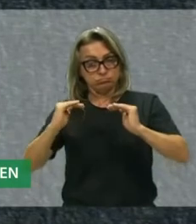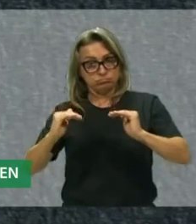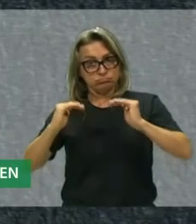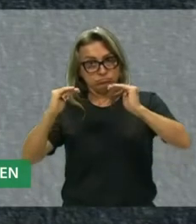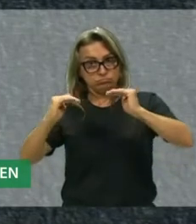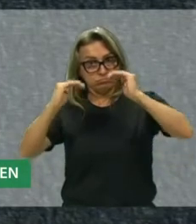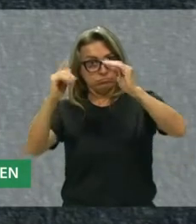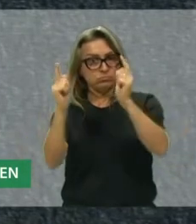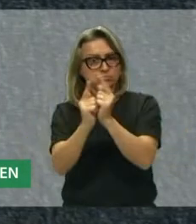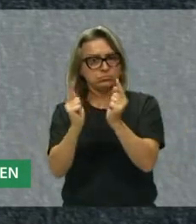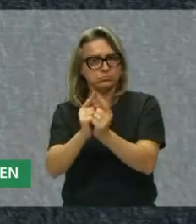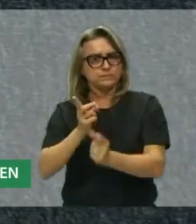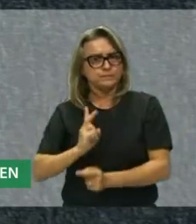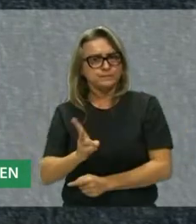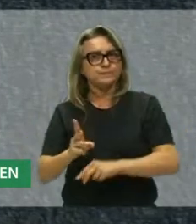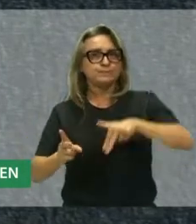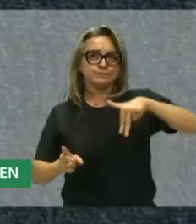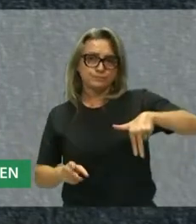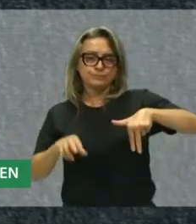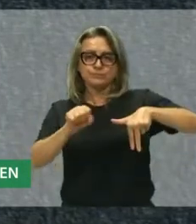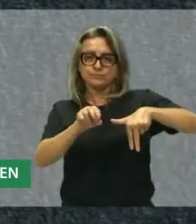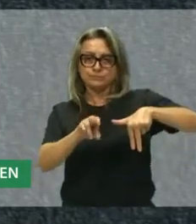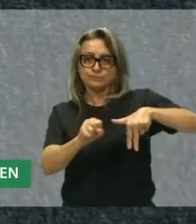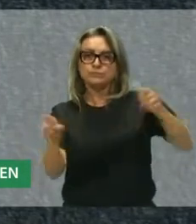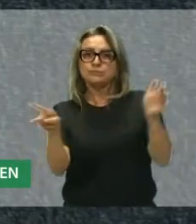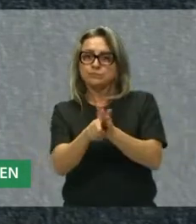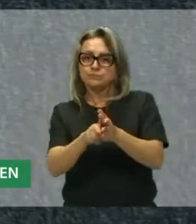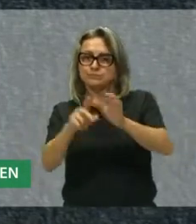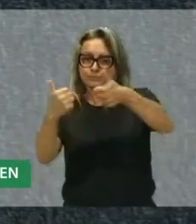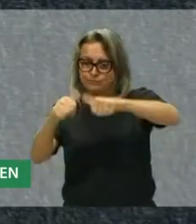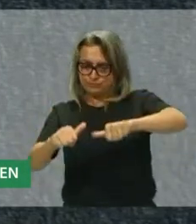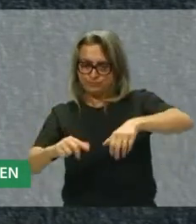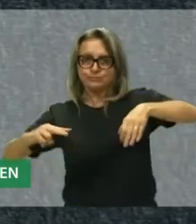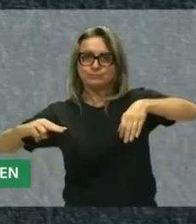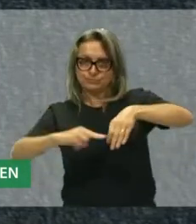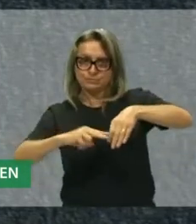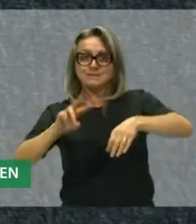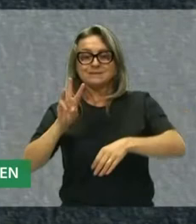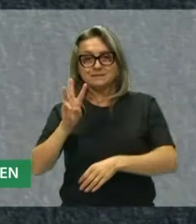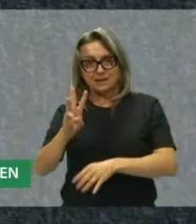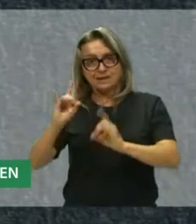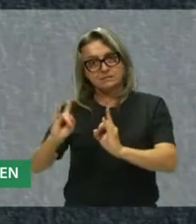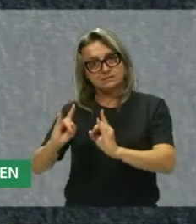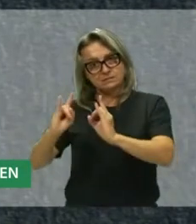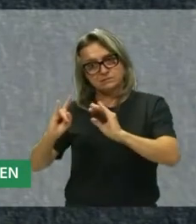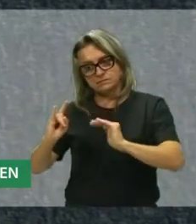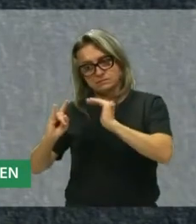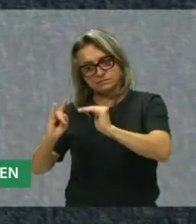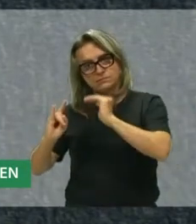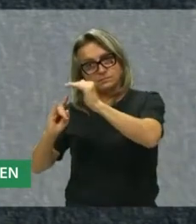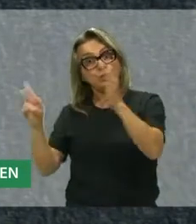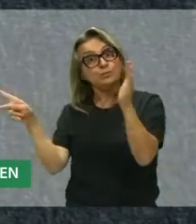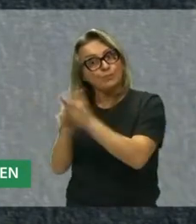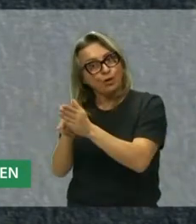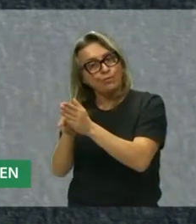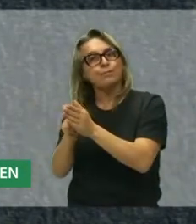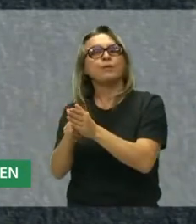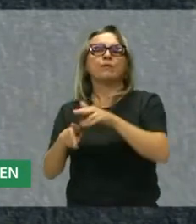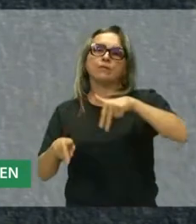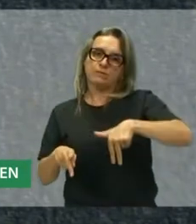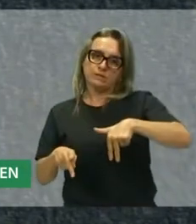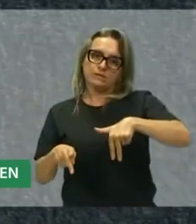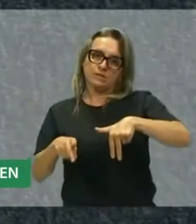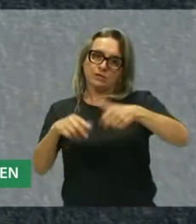os pacientes SUS de quimioterapia. 3 apartamentos de convênios destinados ao paciente SUS de quimioterapia. E